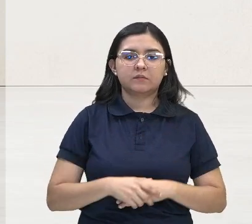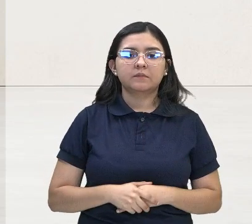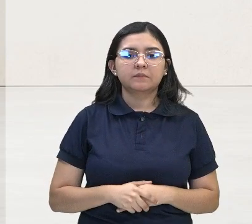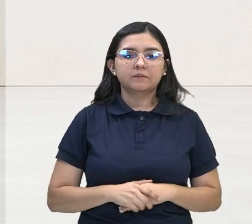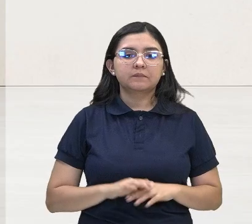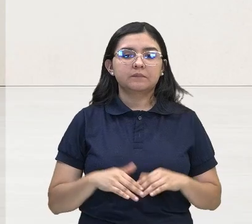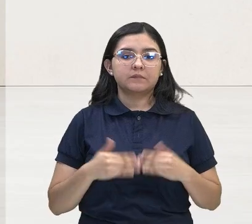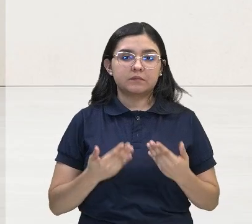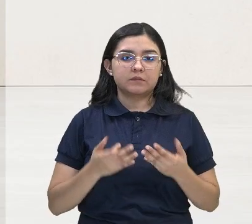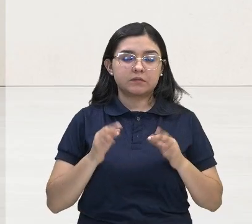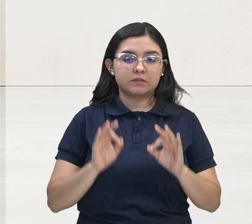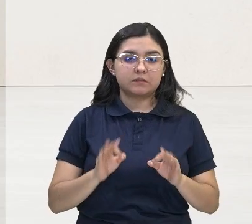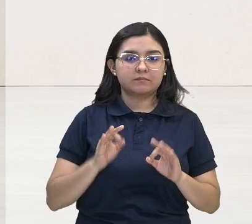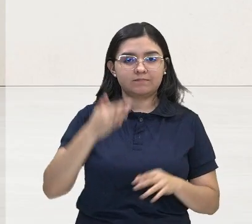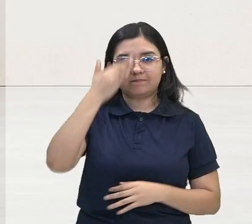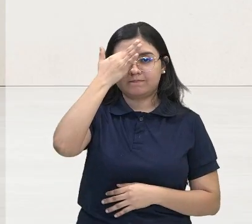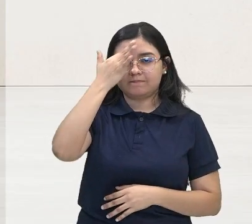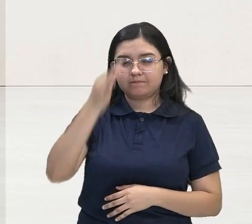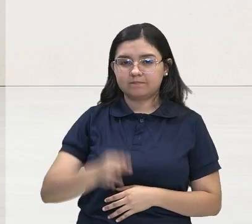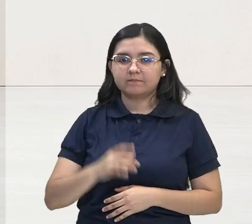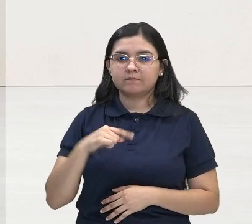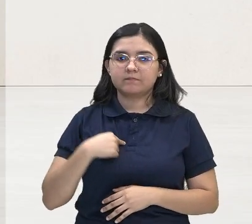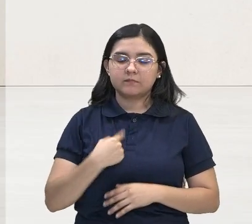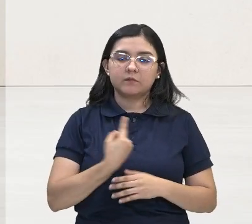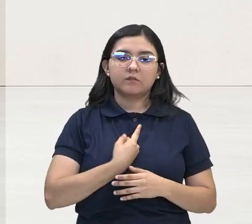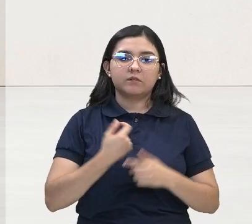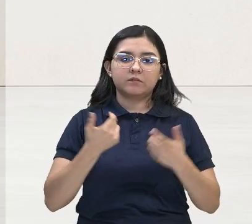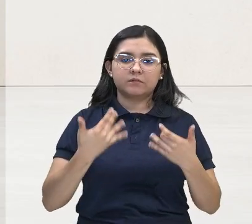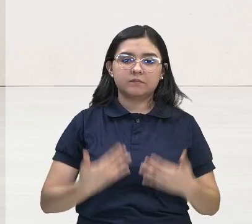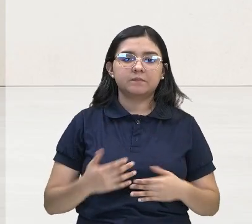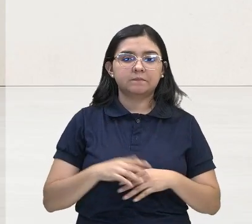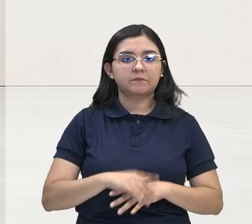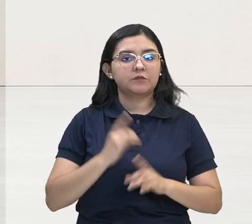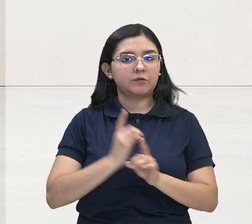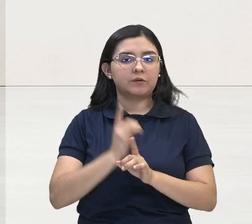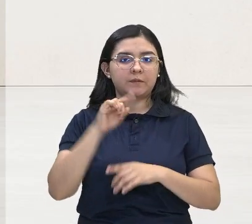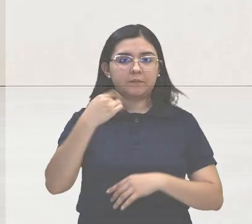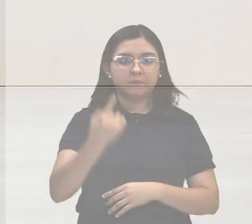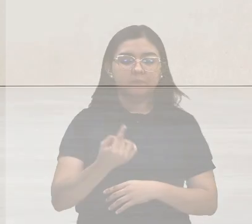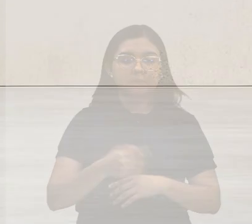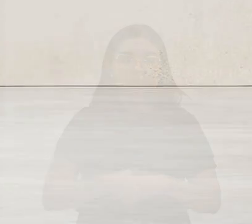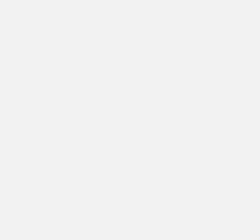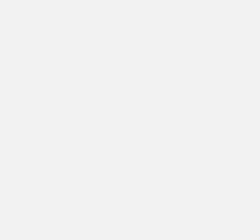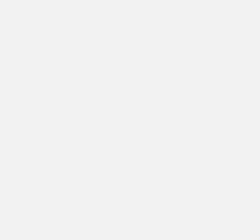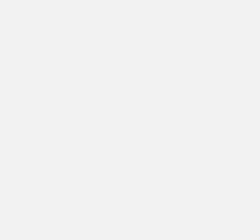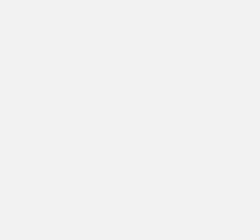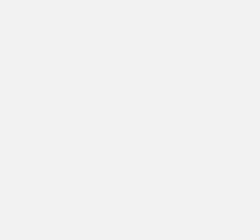E é isso, gente, que nós queremos deixar para vocês e até a próxima.